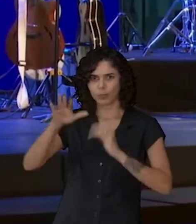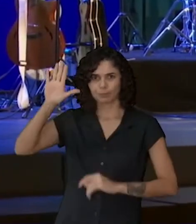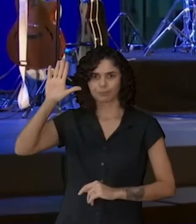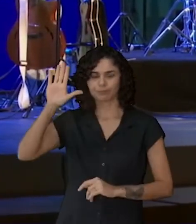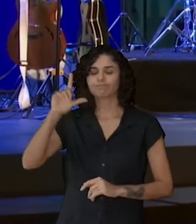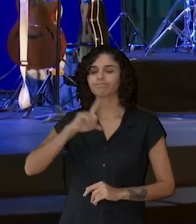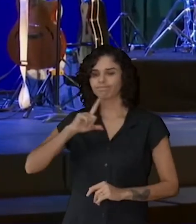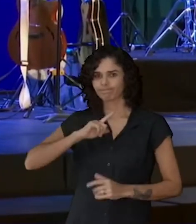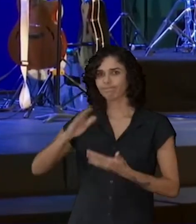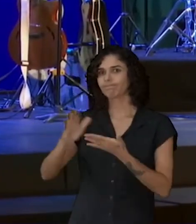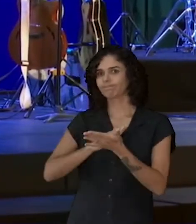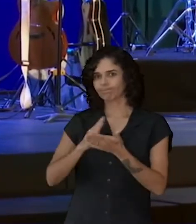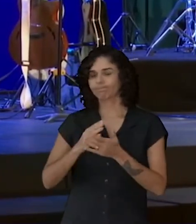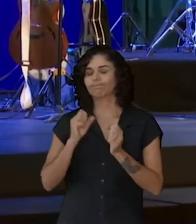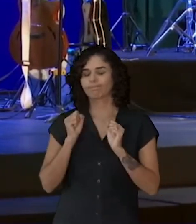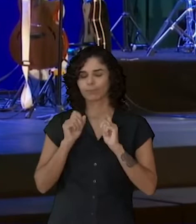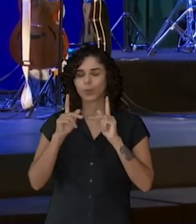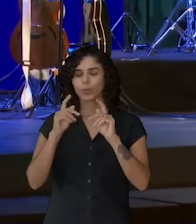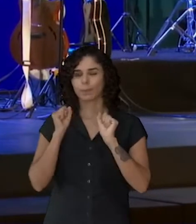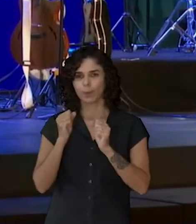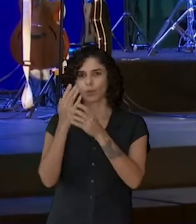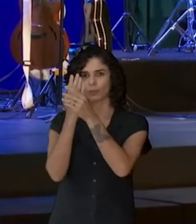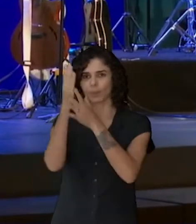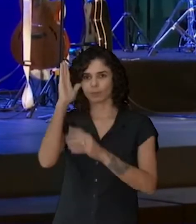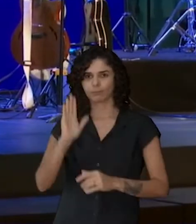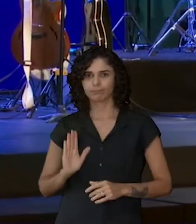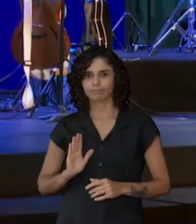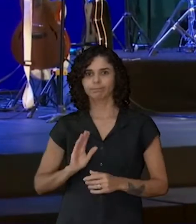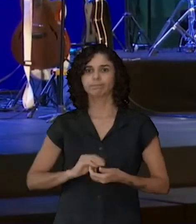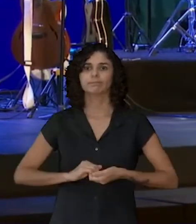aqui. Ok, pode baixar sua mão.